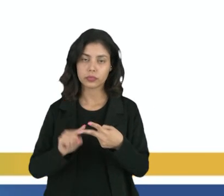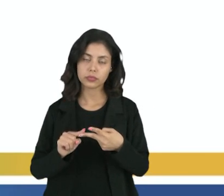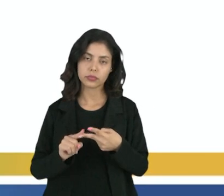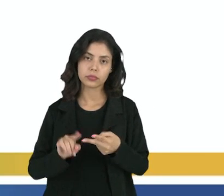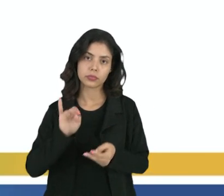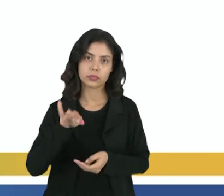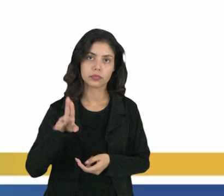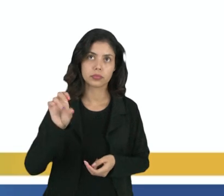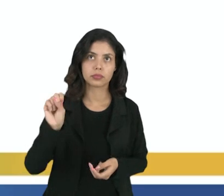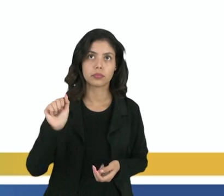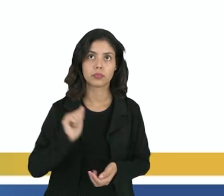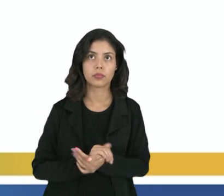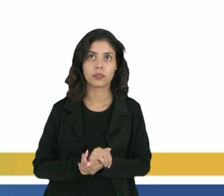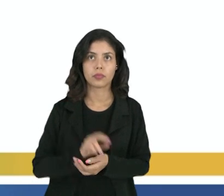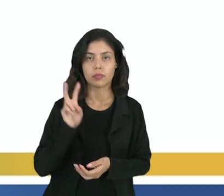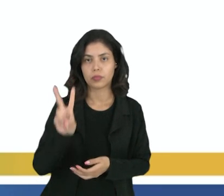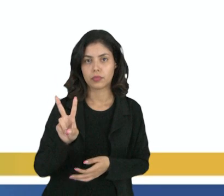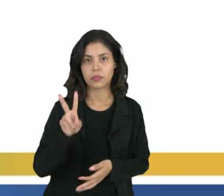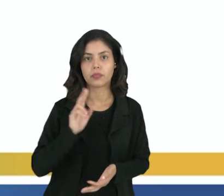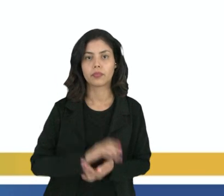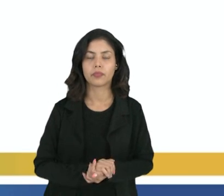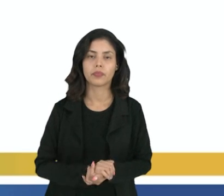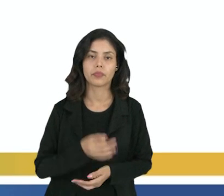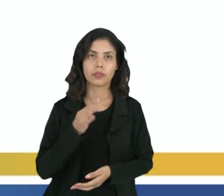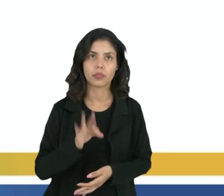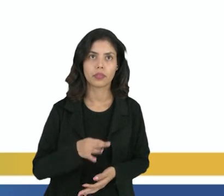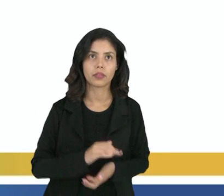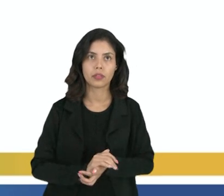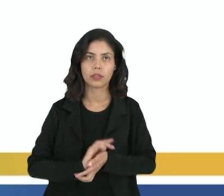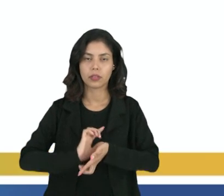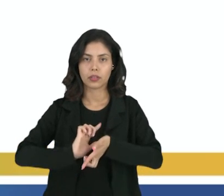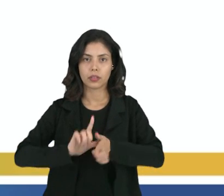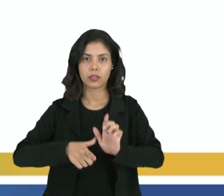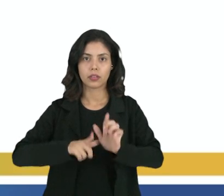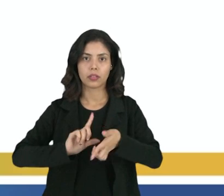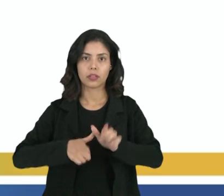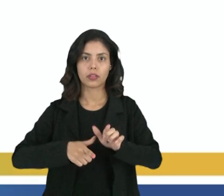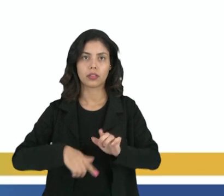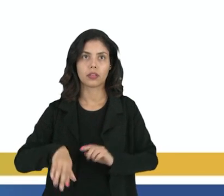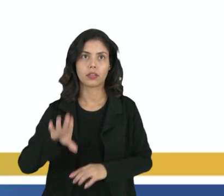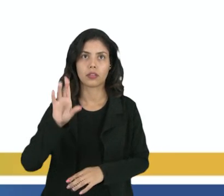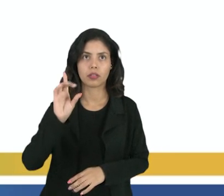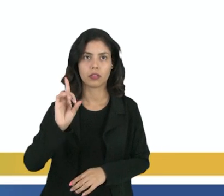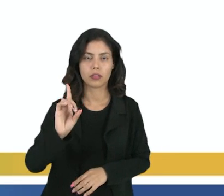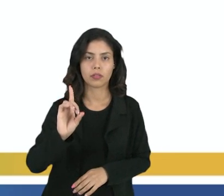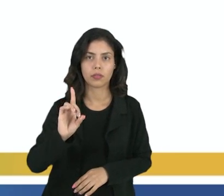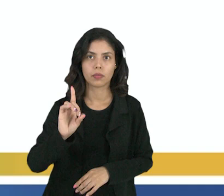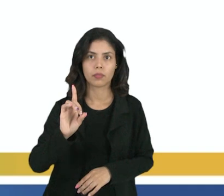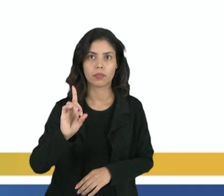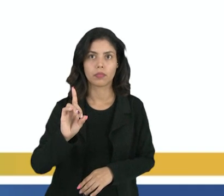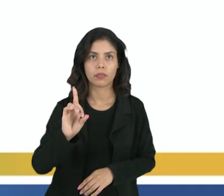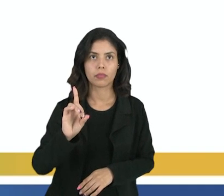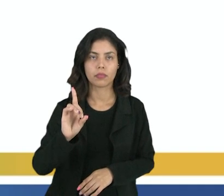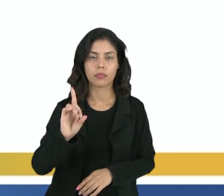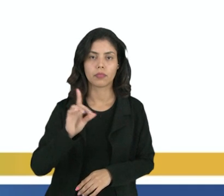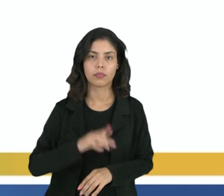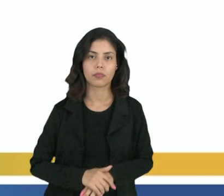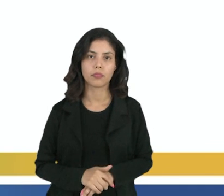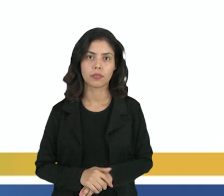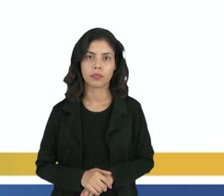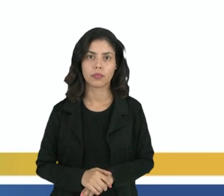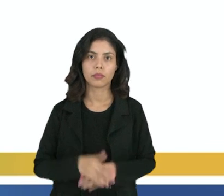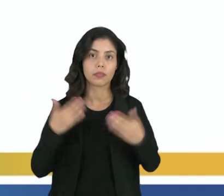de biomas. Então, essa alternativa também está correta, ok? Então, a sequência que a gente marcaria é a letra